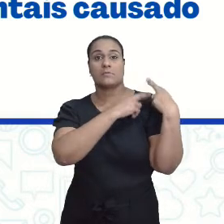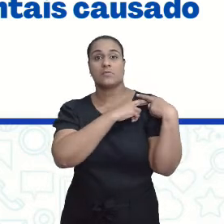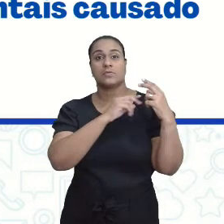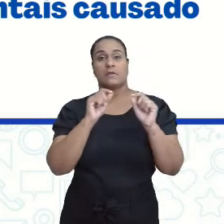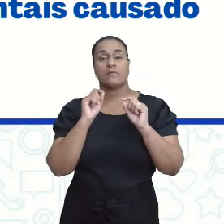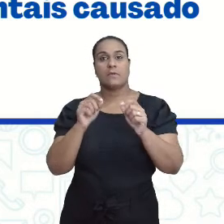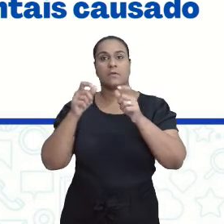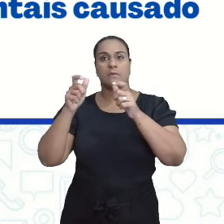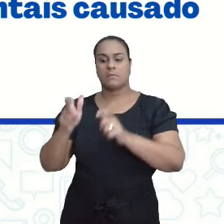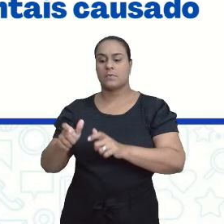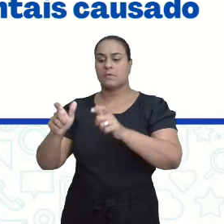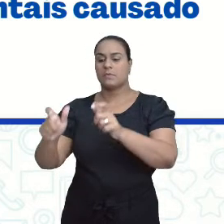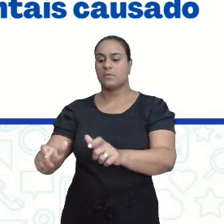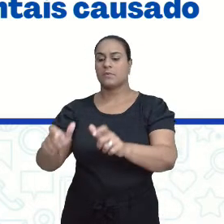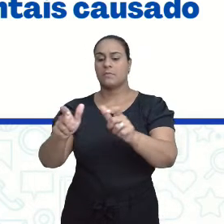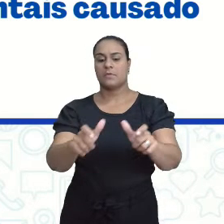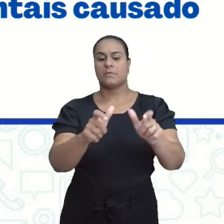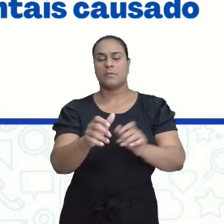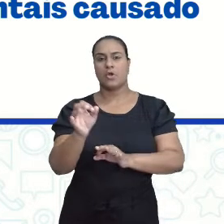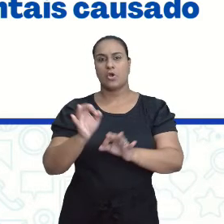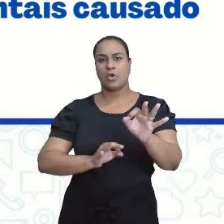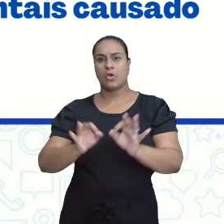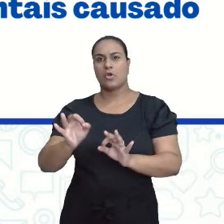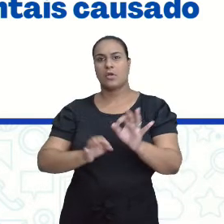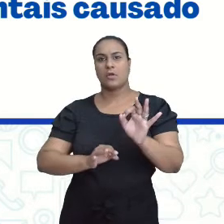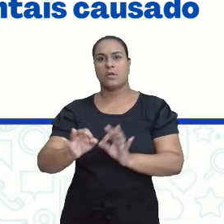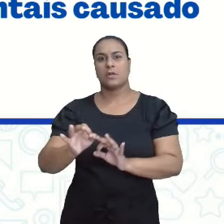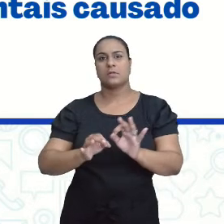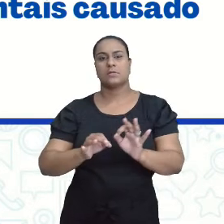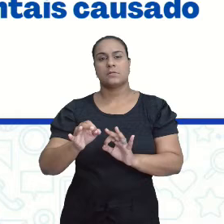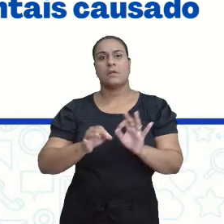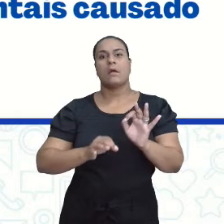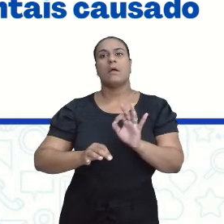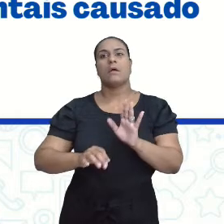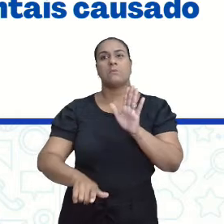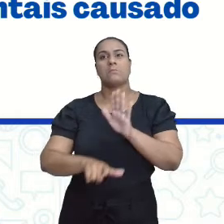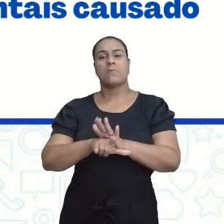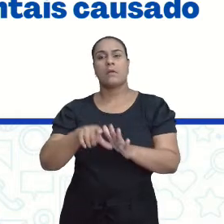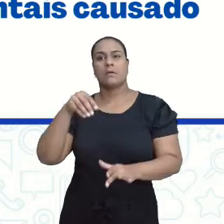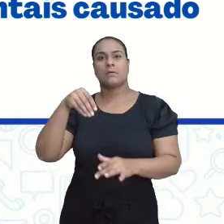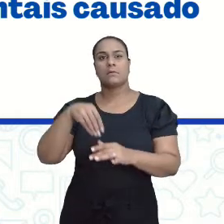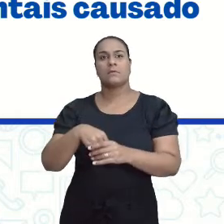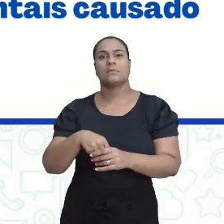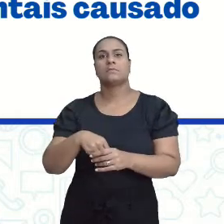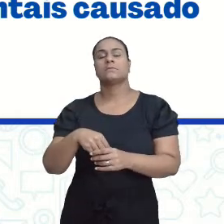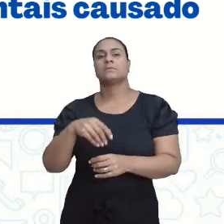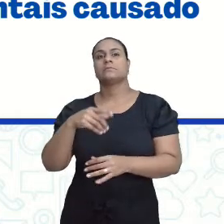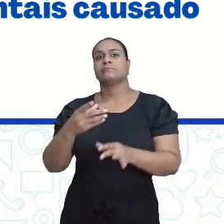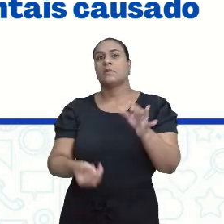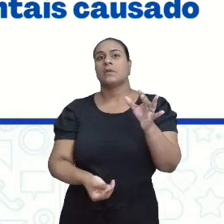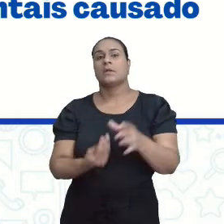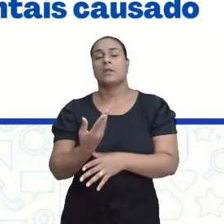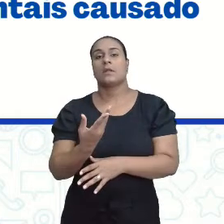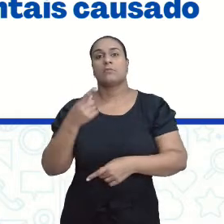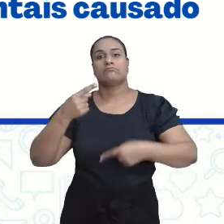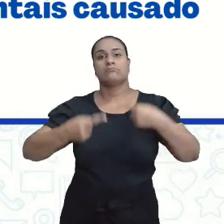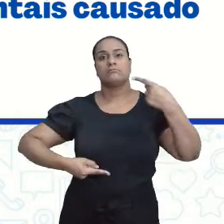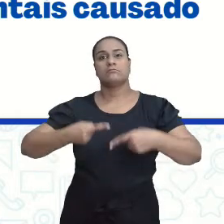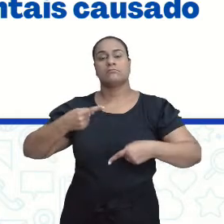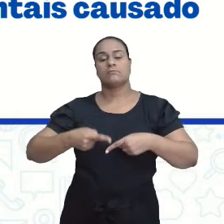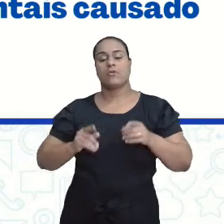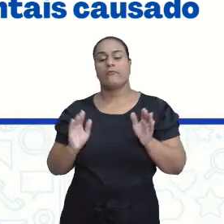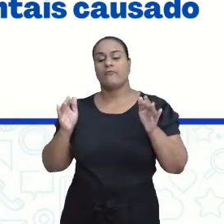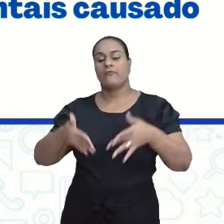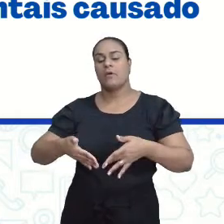Responsável por demarcar e regularizar as terras indígenas, promovendo políticas voltadas ao